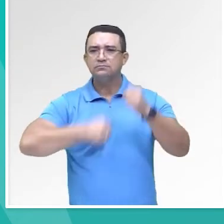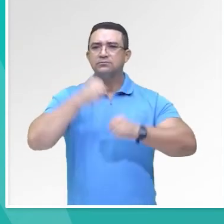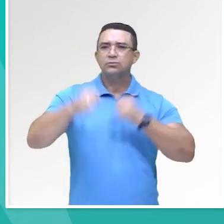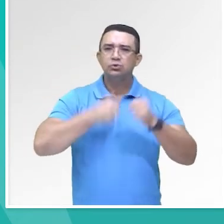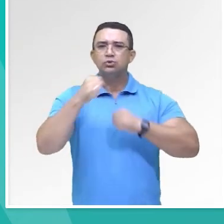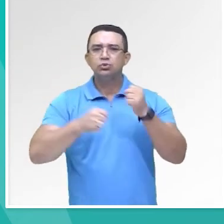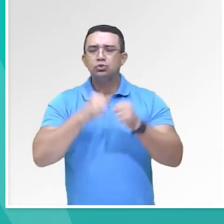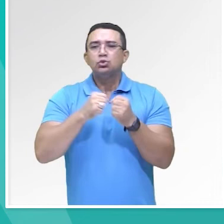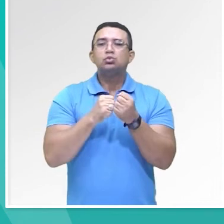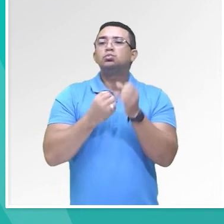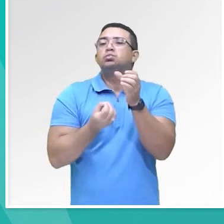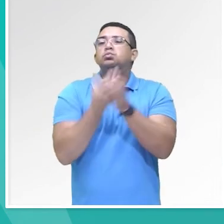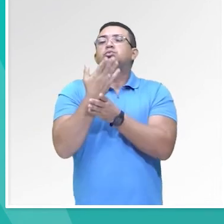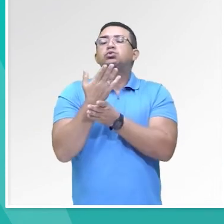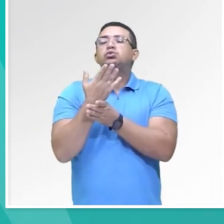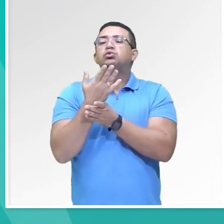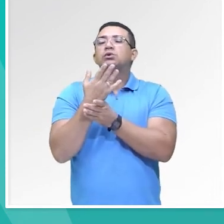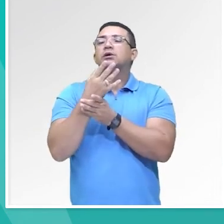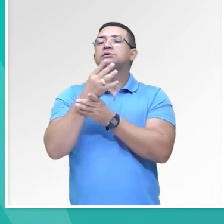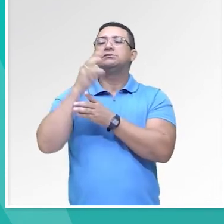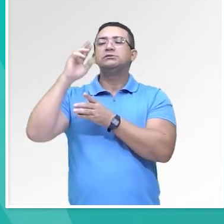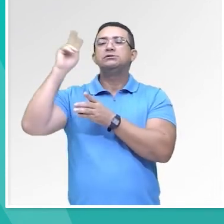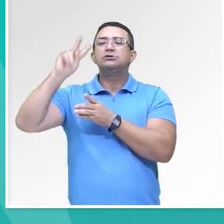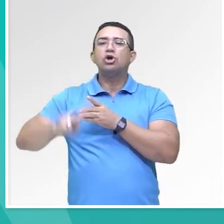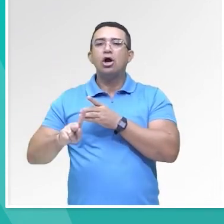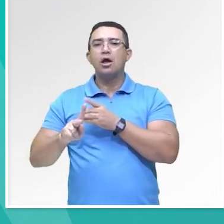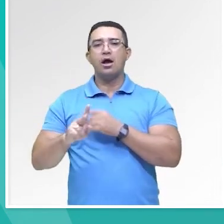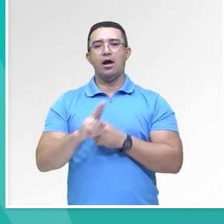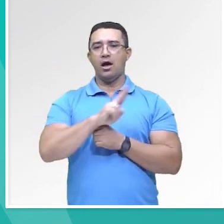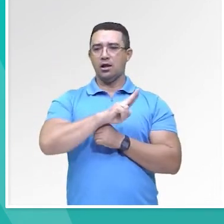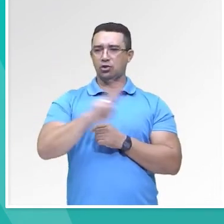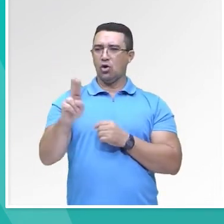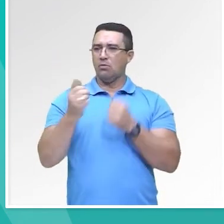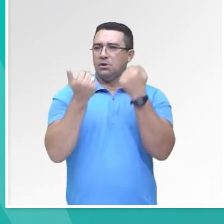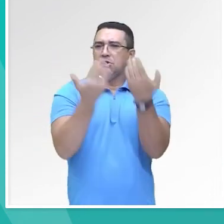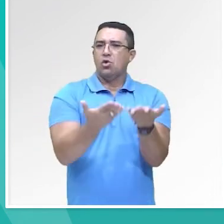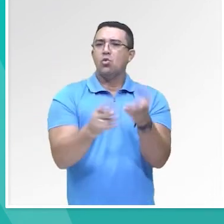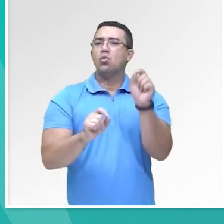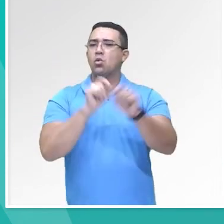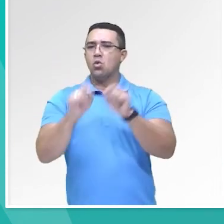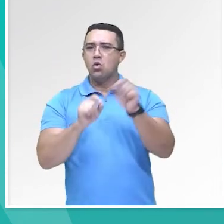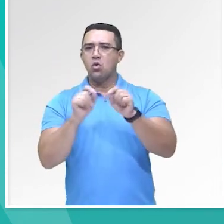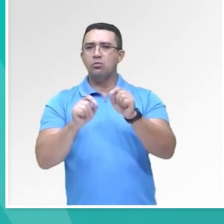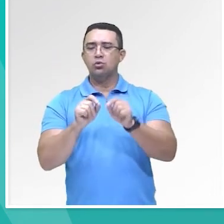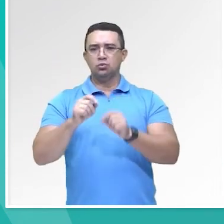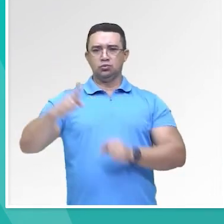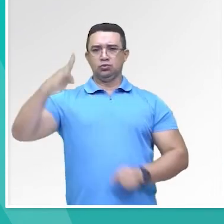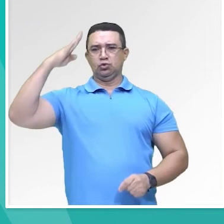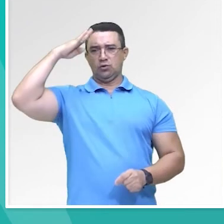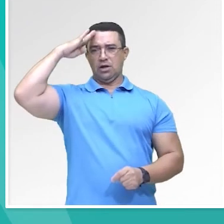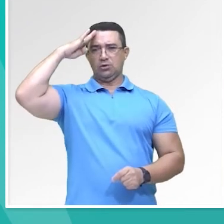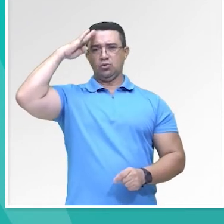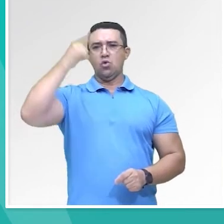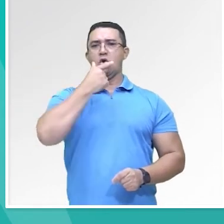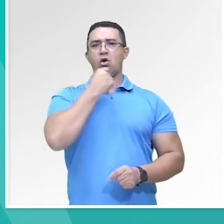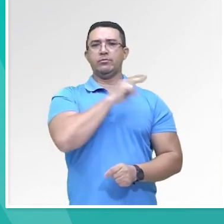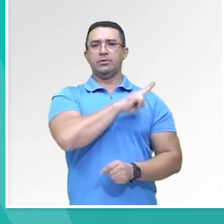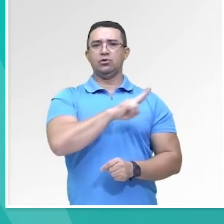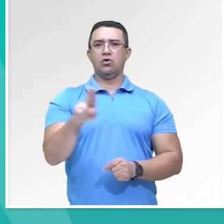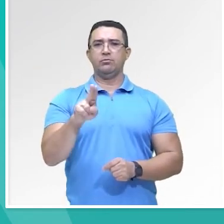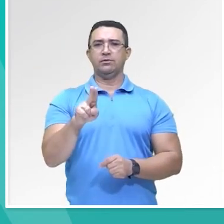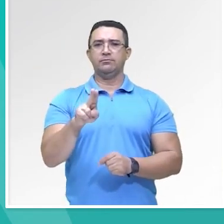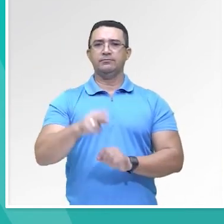uma lenda, onde seu nome foi instituído como uma homenagem ao soldado ateniense